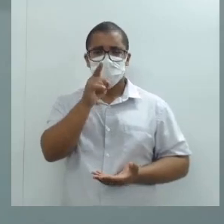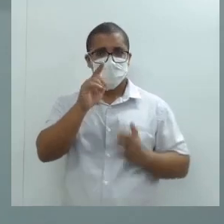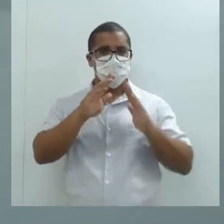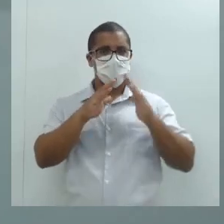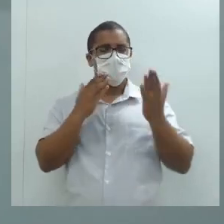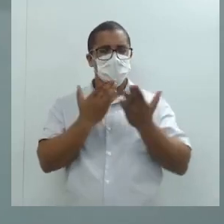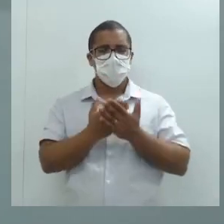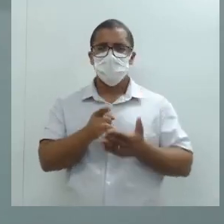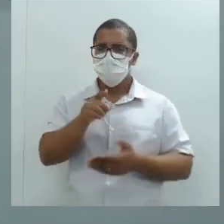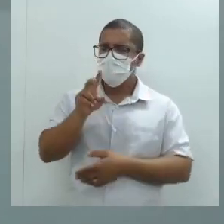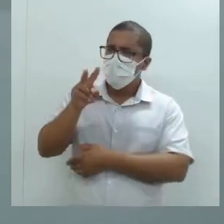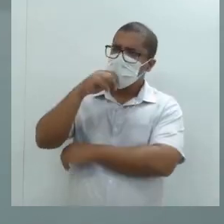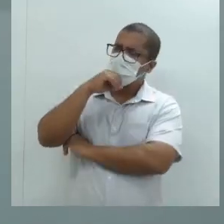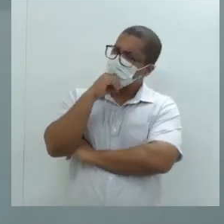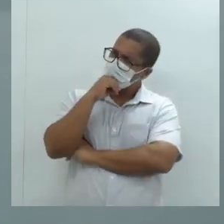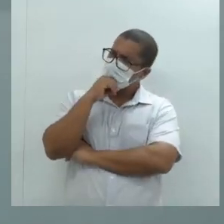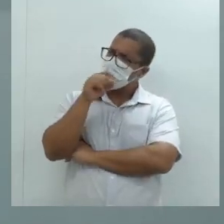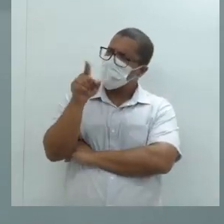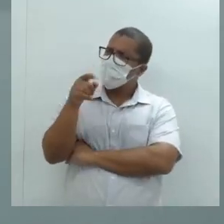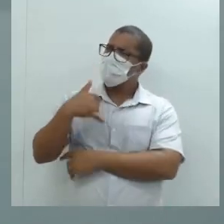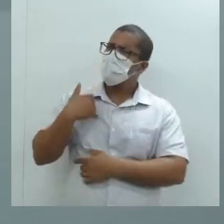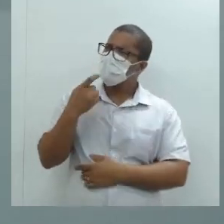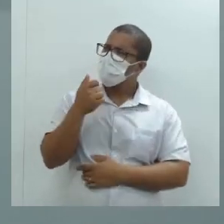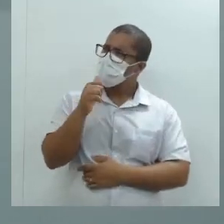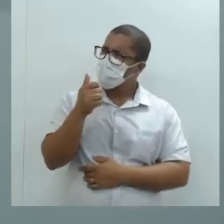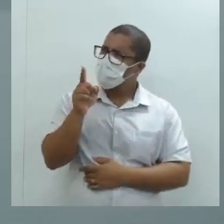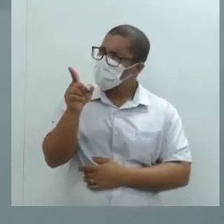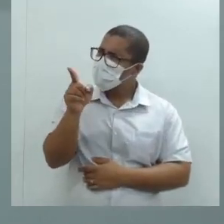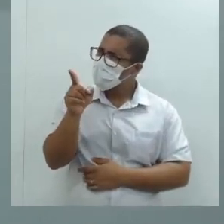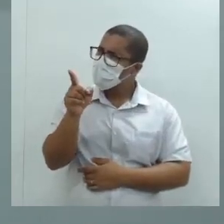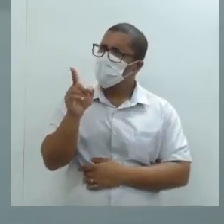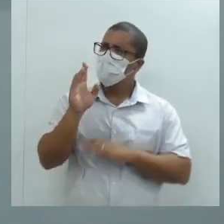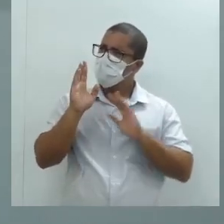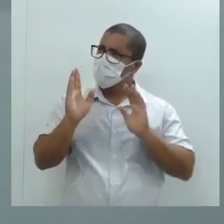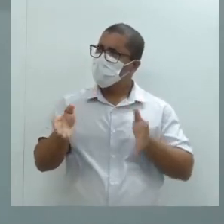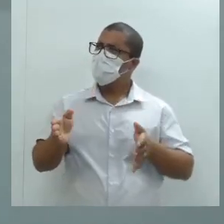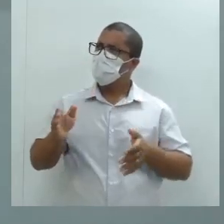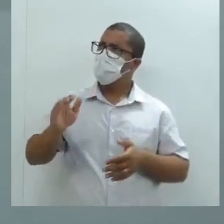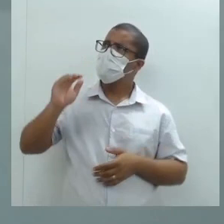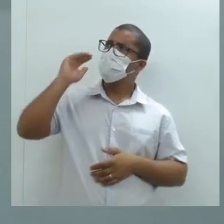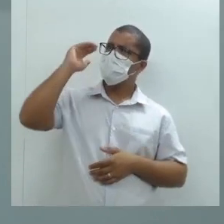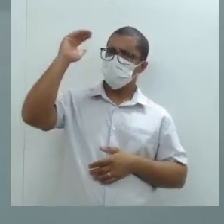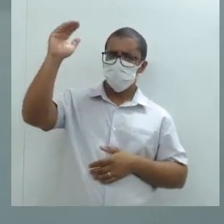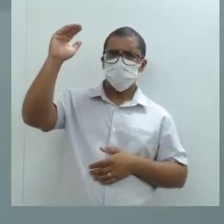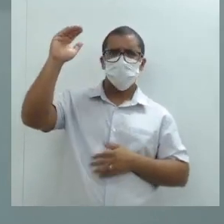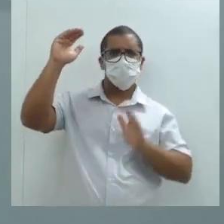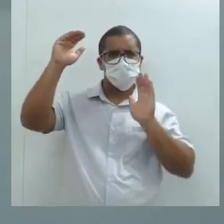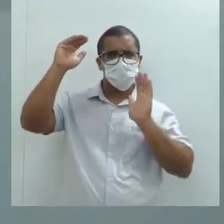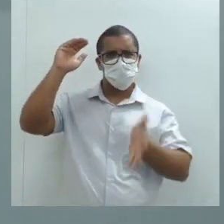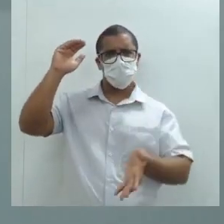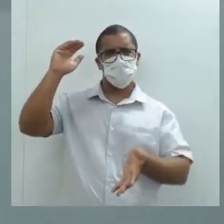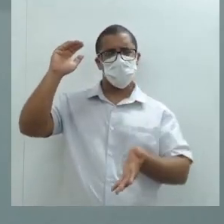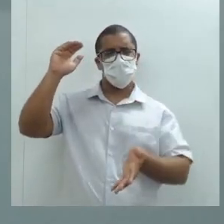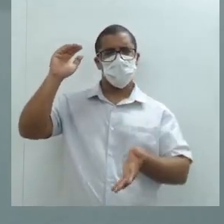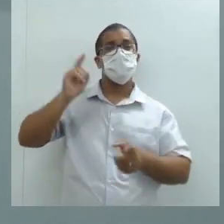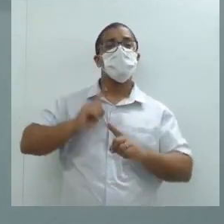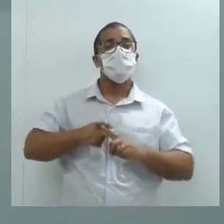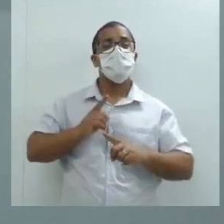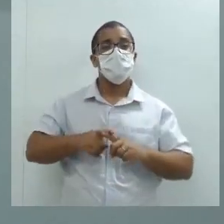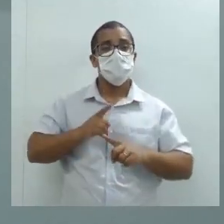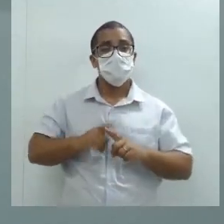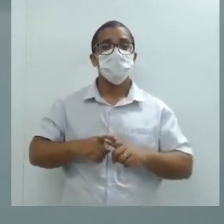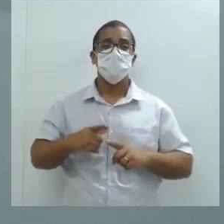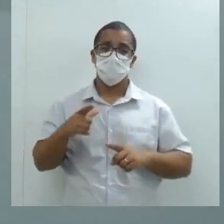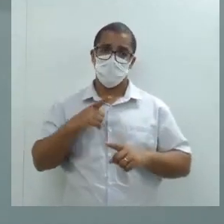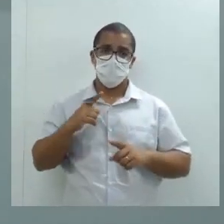escola, você vê, poxa, aquela menina ali tem 11 anos, mas já tem o tamanho de uma adulta. É justamente porque